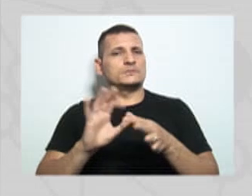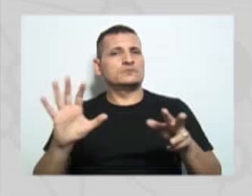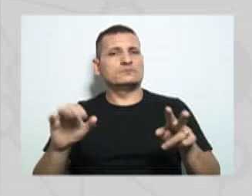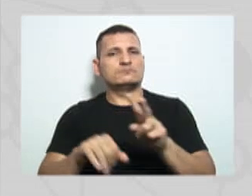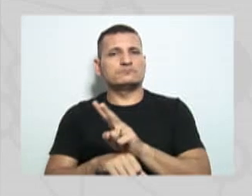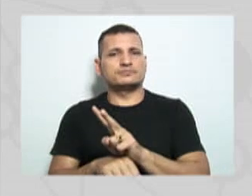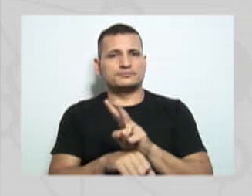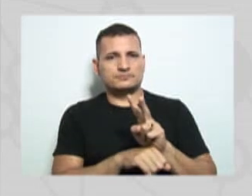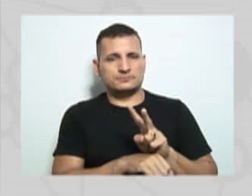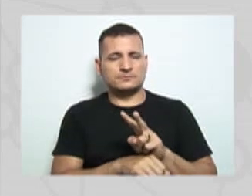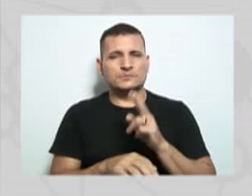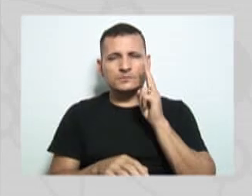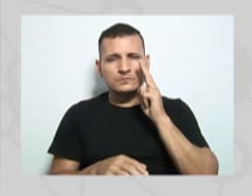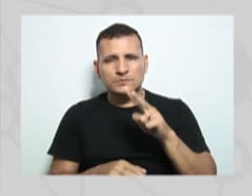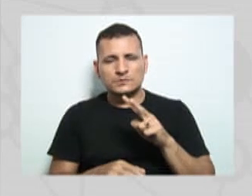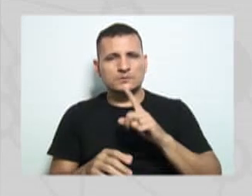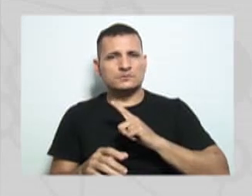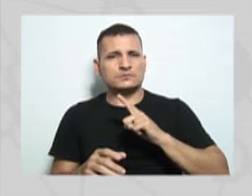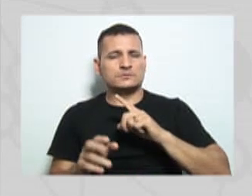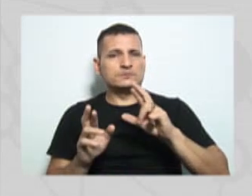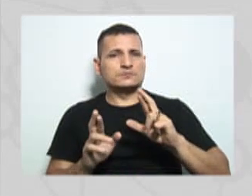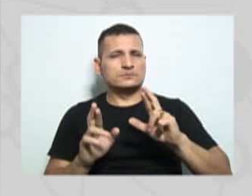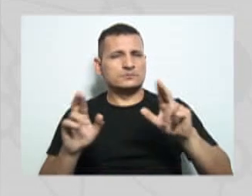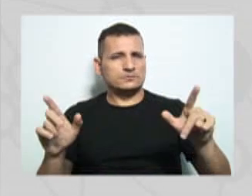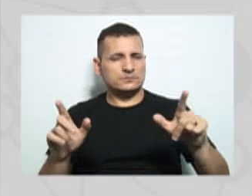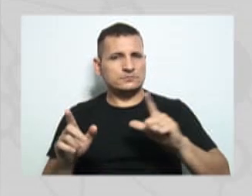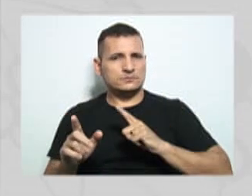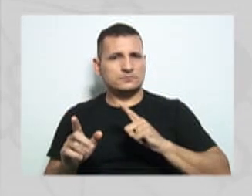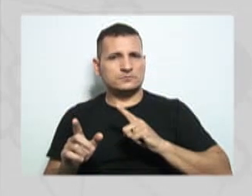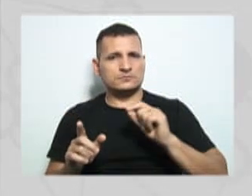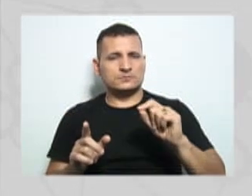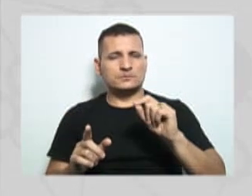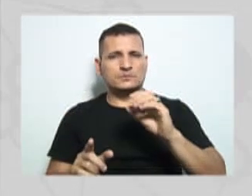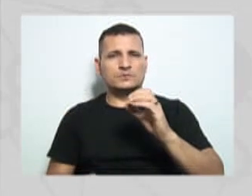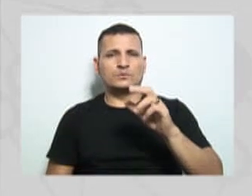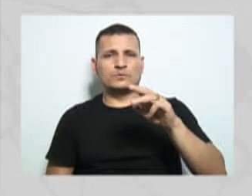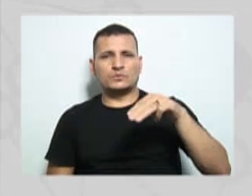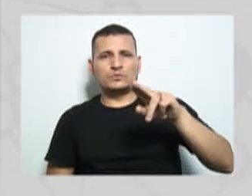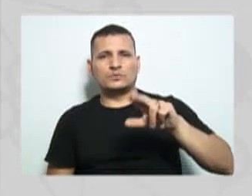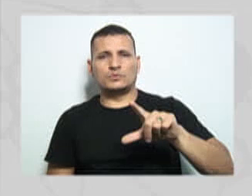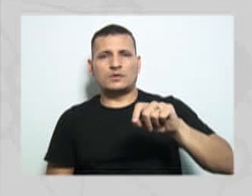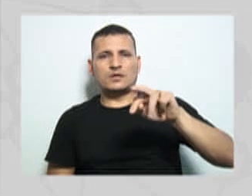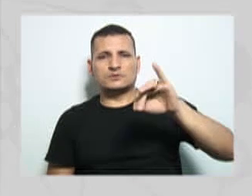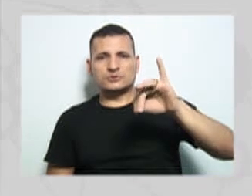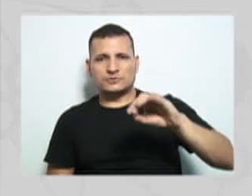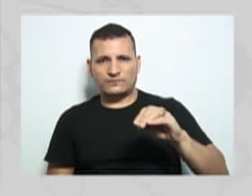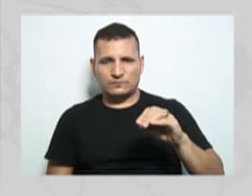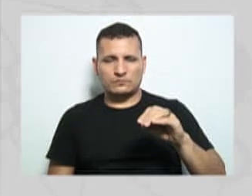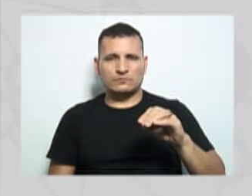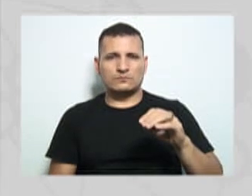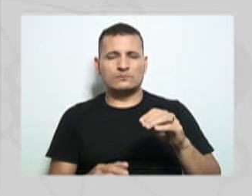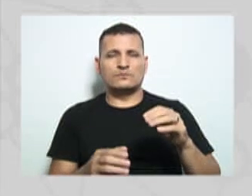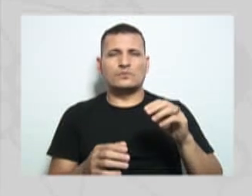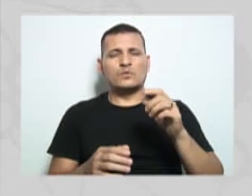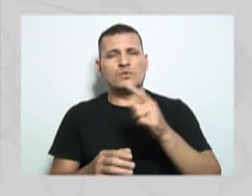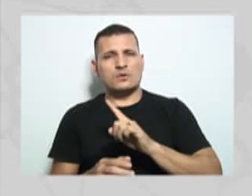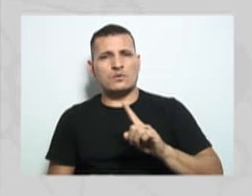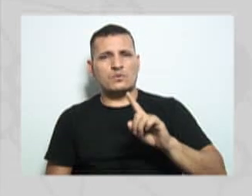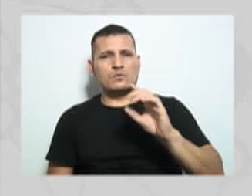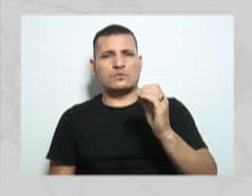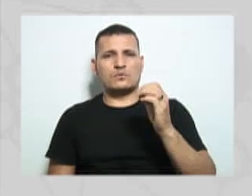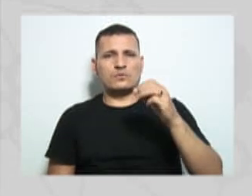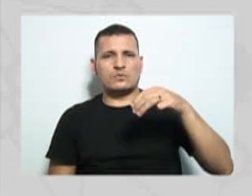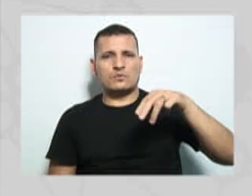que existe a diferença entre cumulativo e o não cumulativo. Professora Priscila,